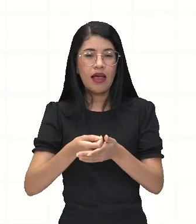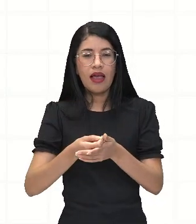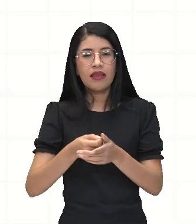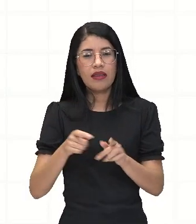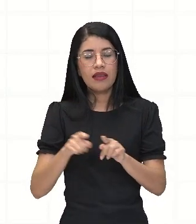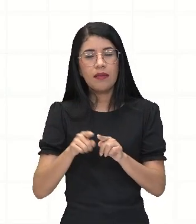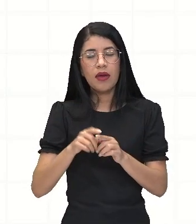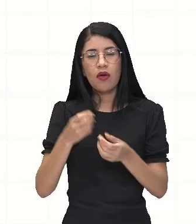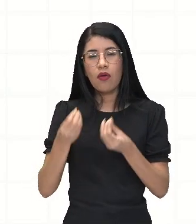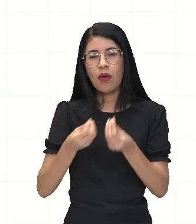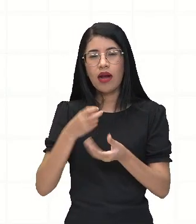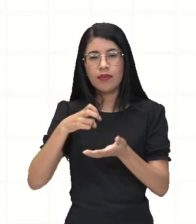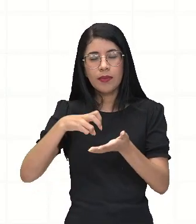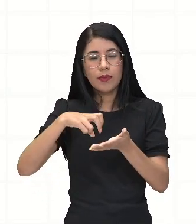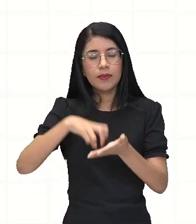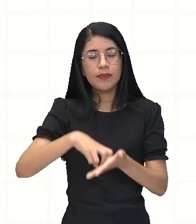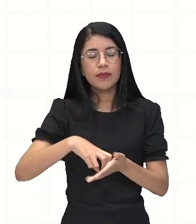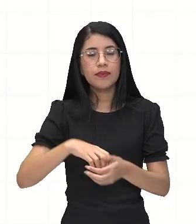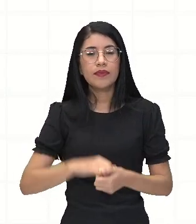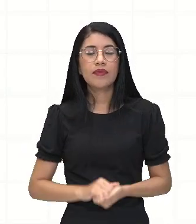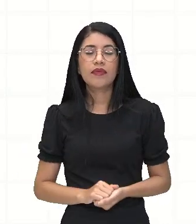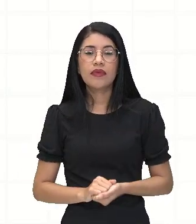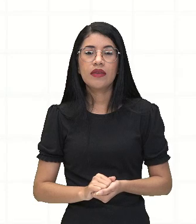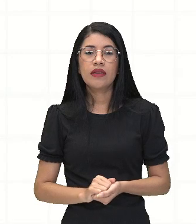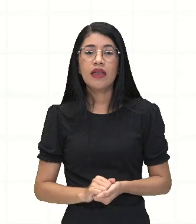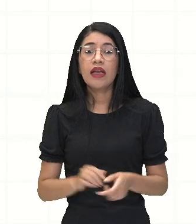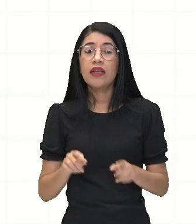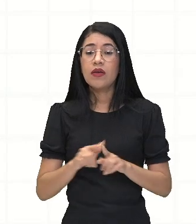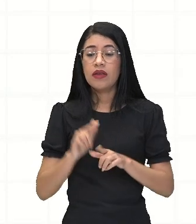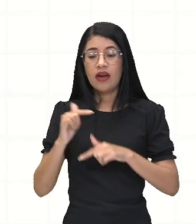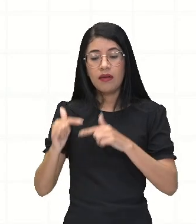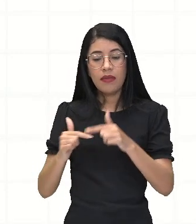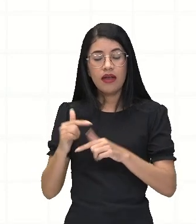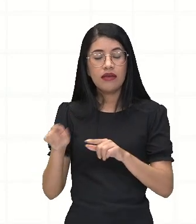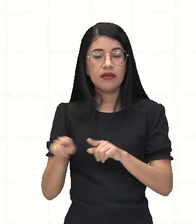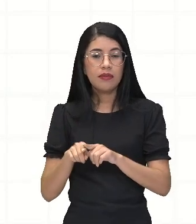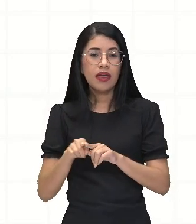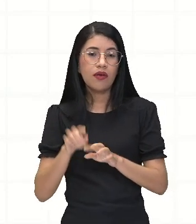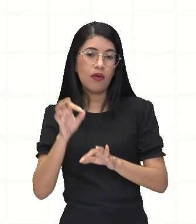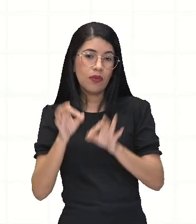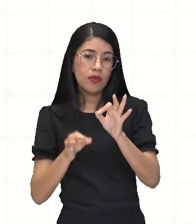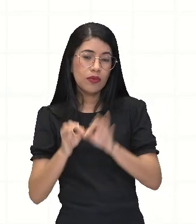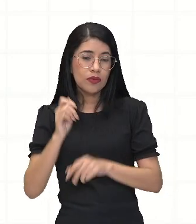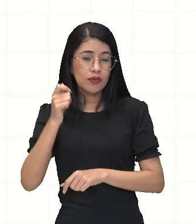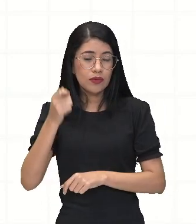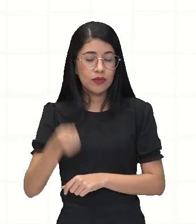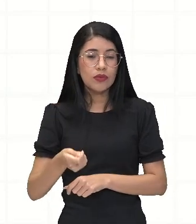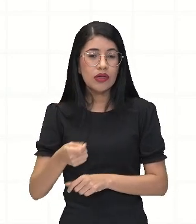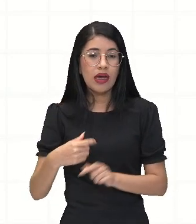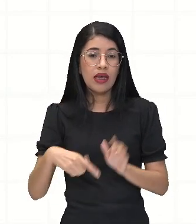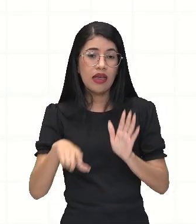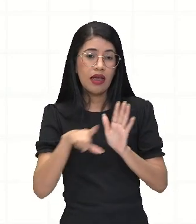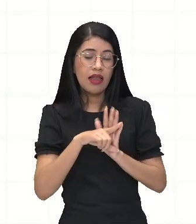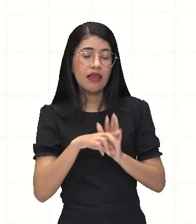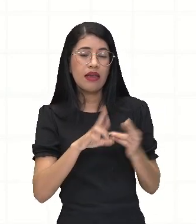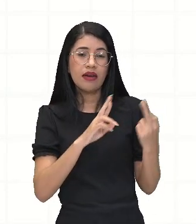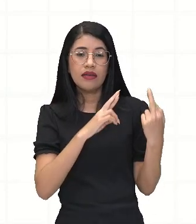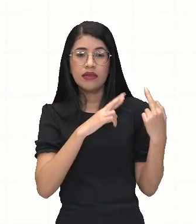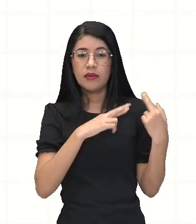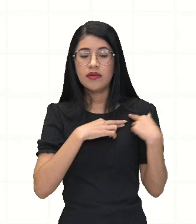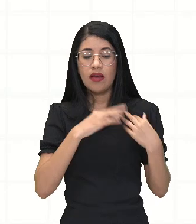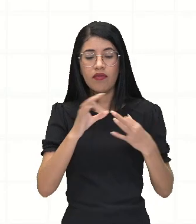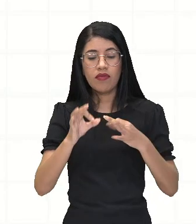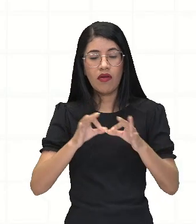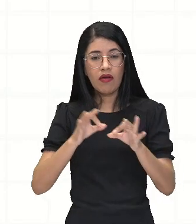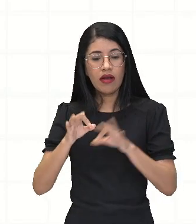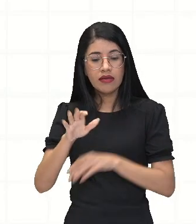de punições. Então, ele atua também aqui como um juiz, como responsável pela lei e a ordem da